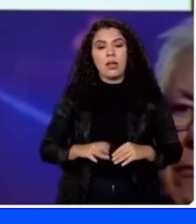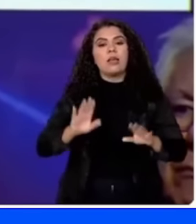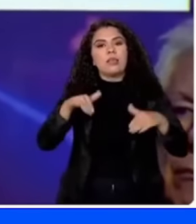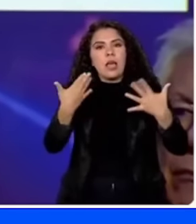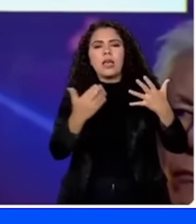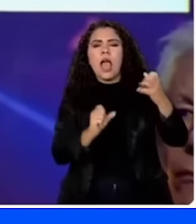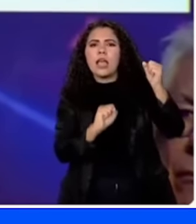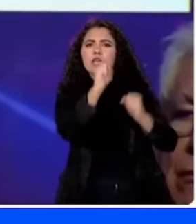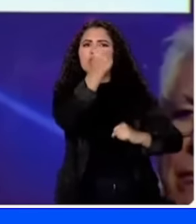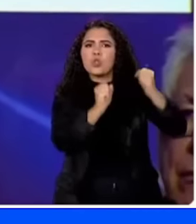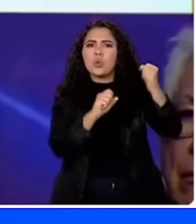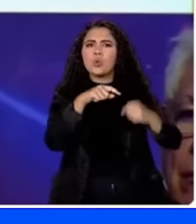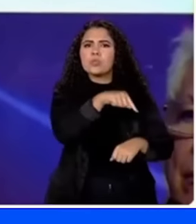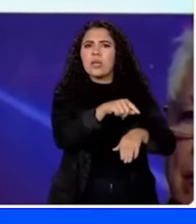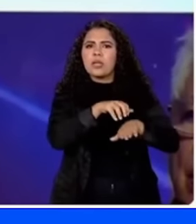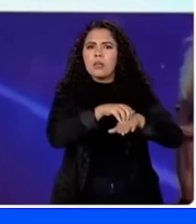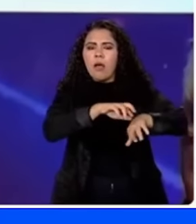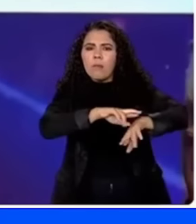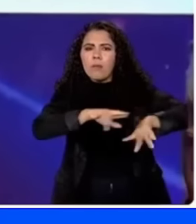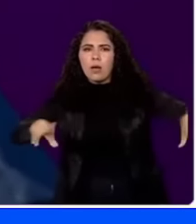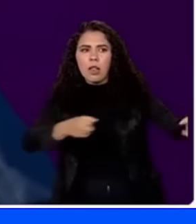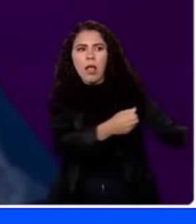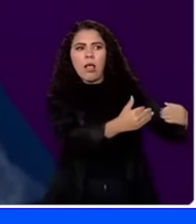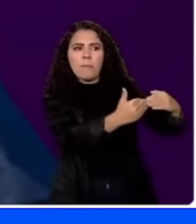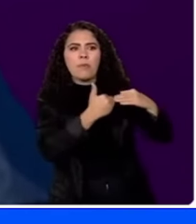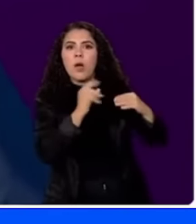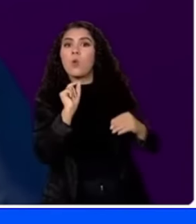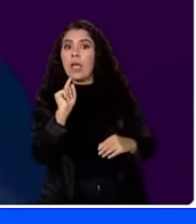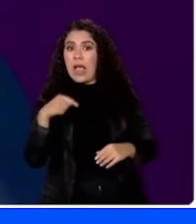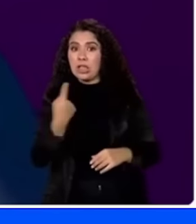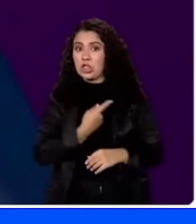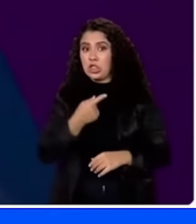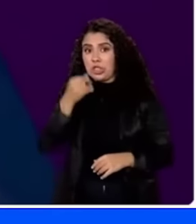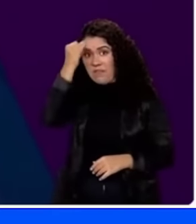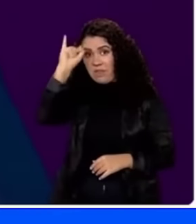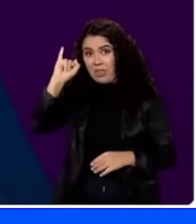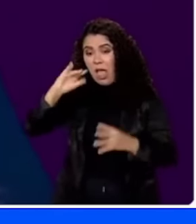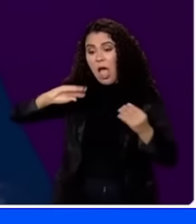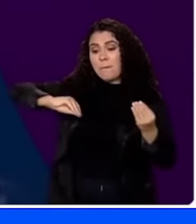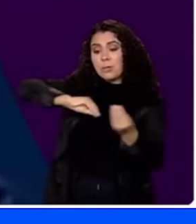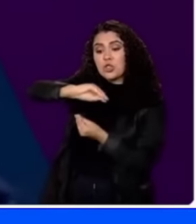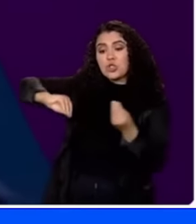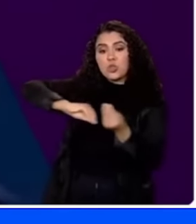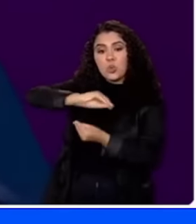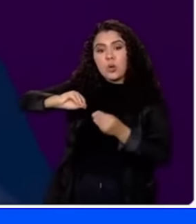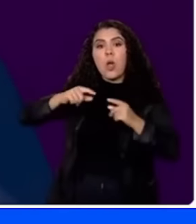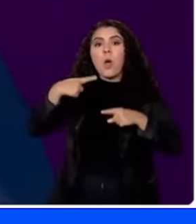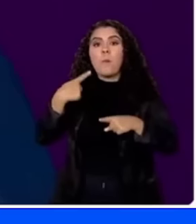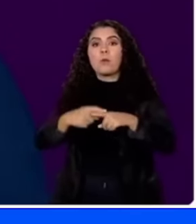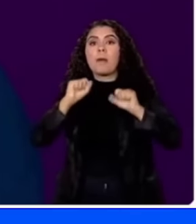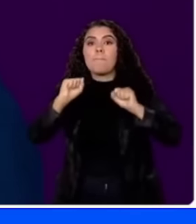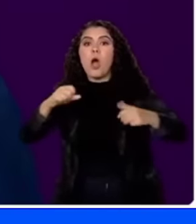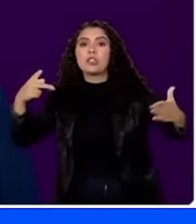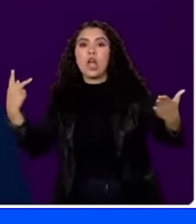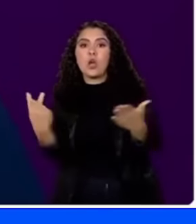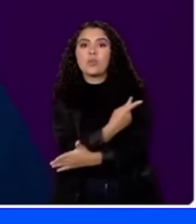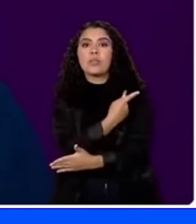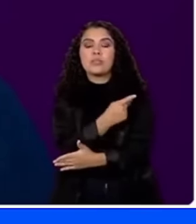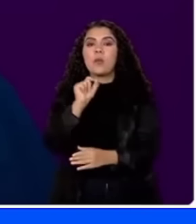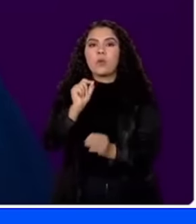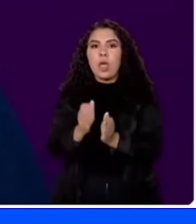começou a dizer que a gente não poderia fazer uma mistura muito grande, porque haveria corrosão no motor do